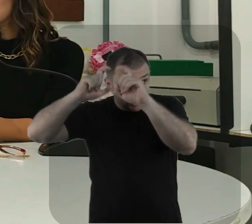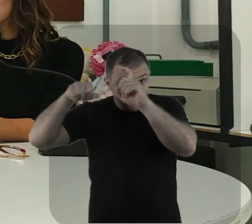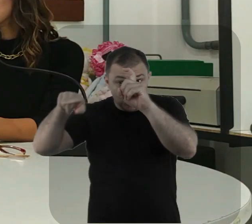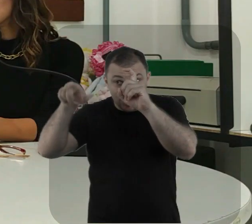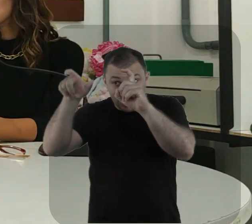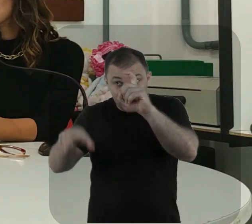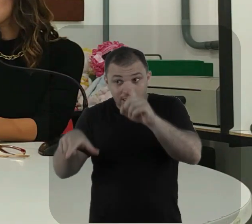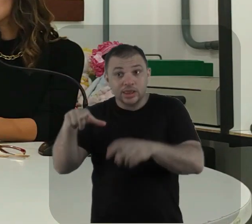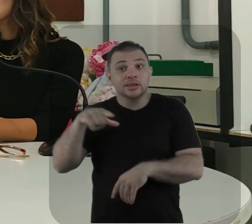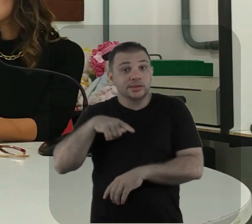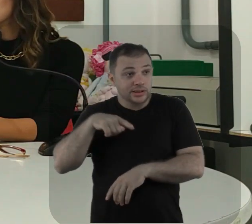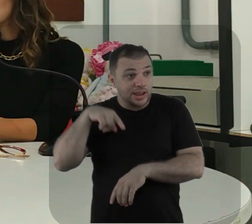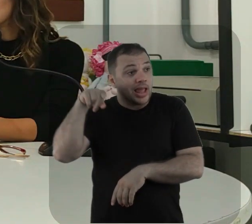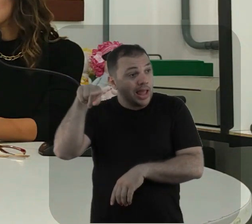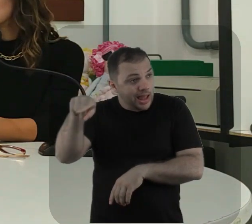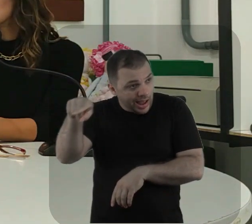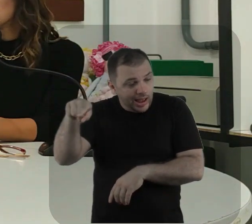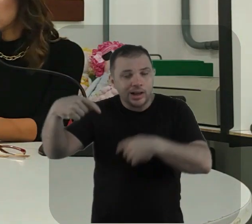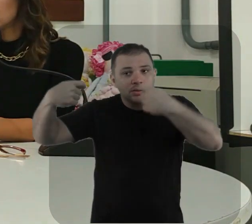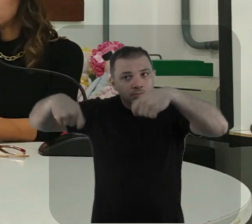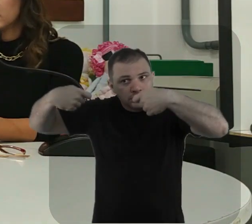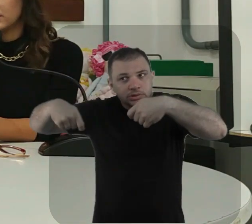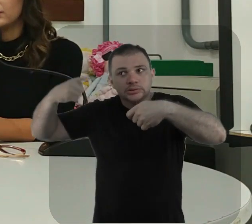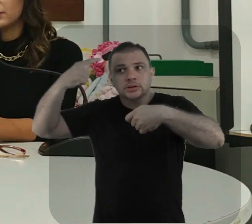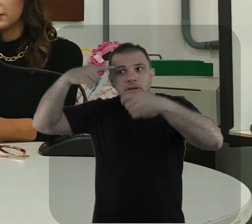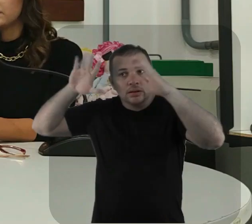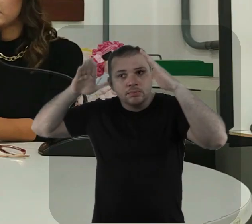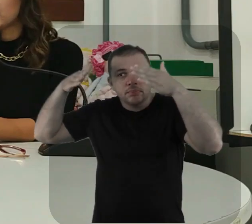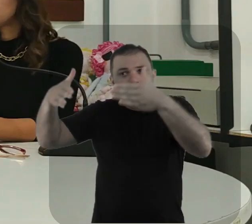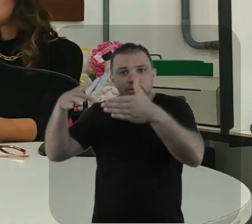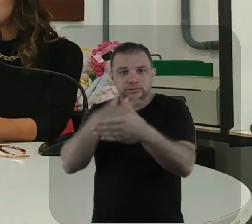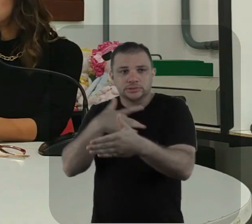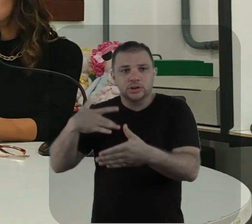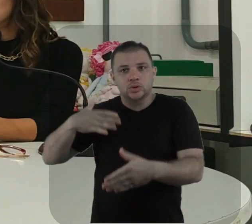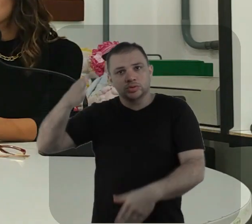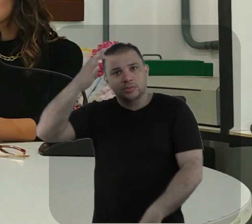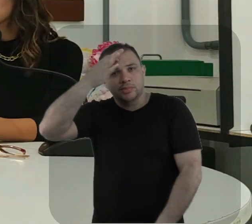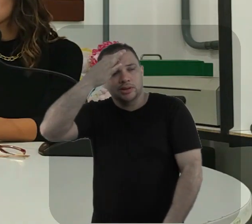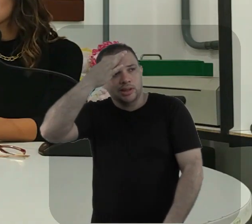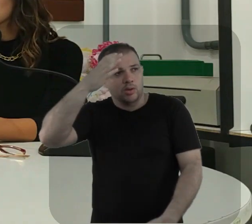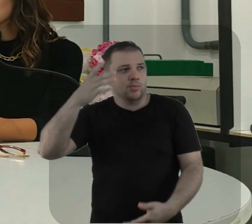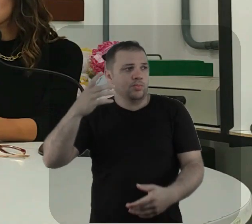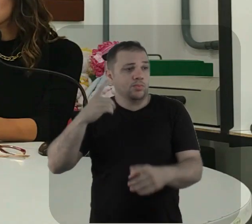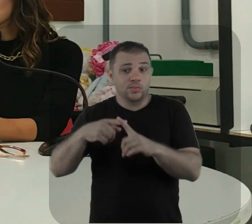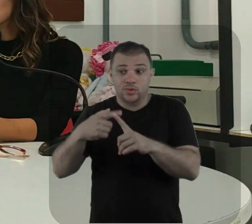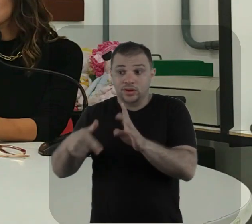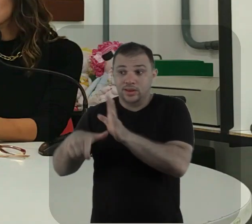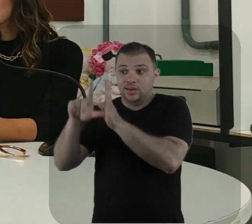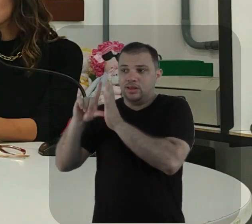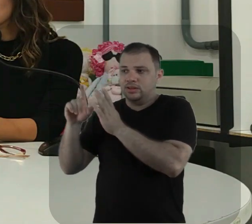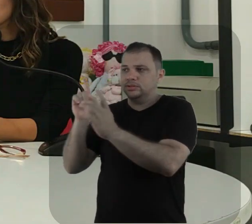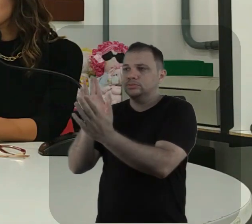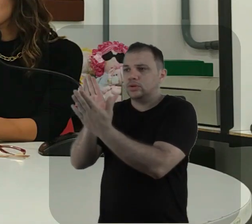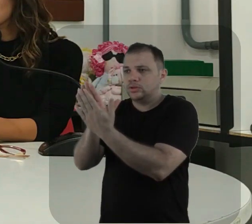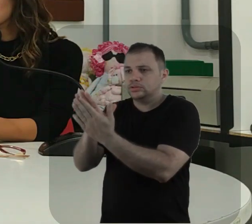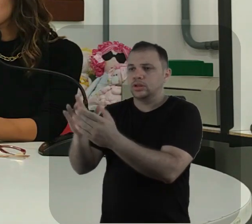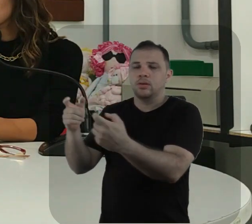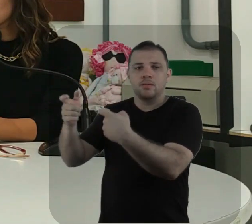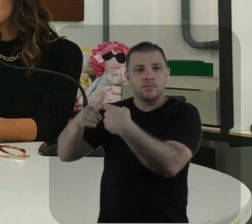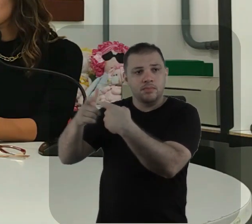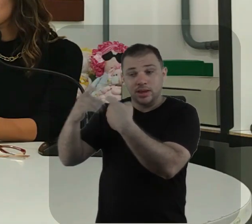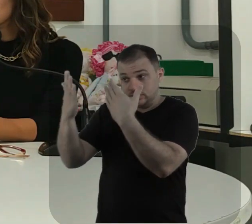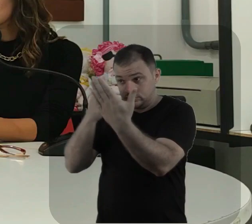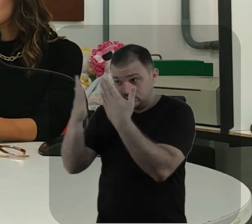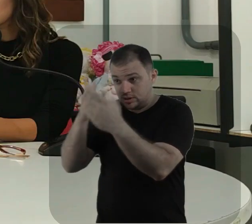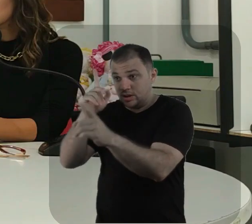com transtornos mentais, né, já com um diagnóstico, muitas vezes psiquiátrico, que fosse buscar e cuidar da saúde mental. E a gente